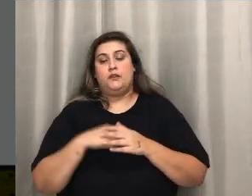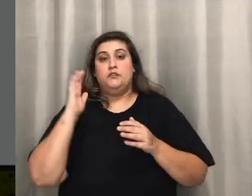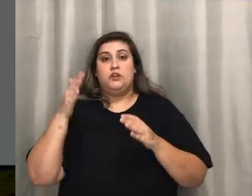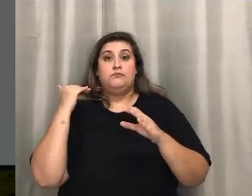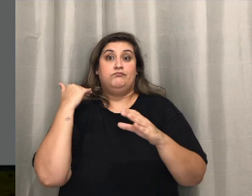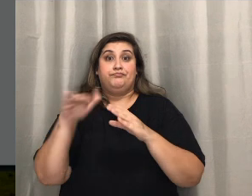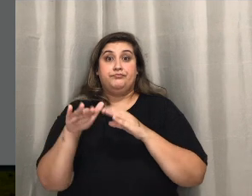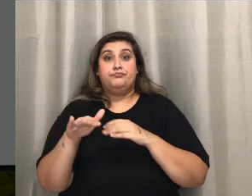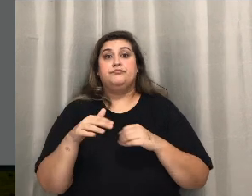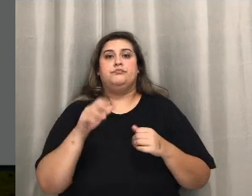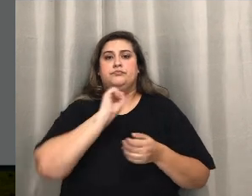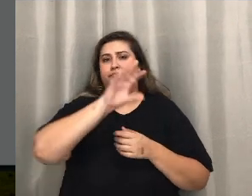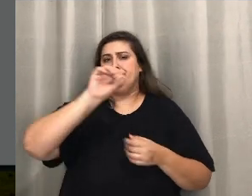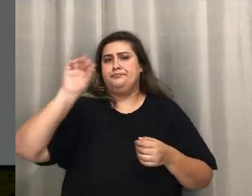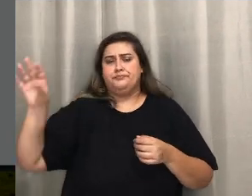Sim.